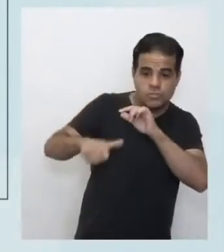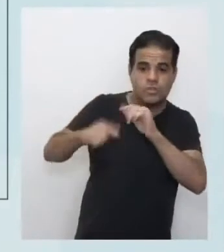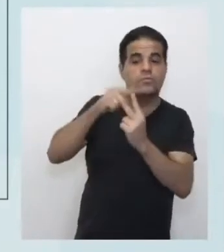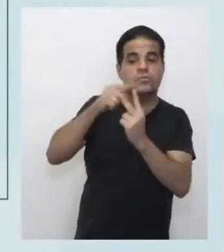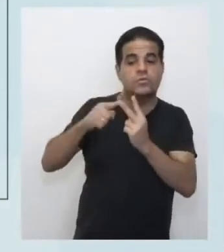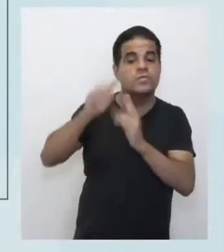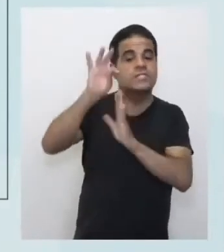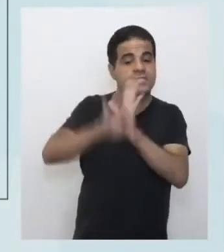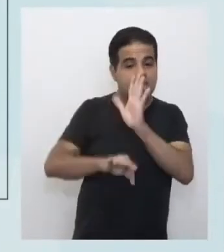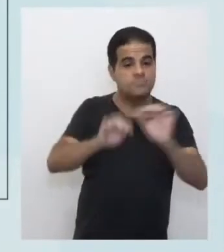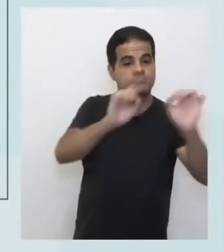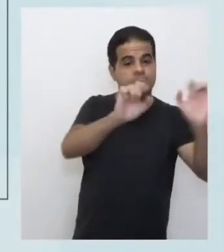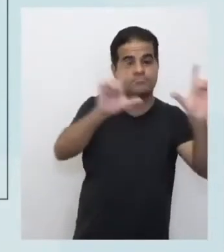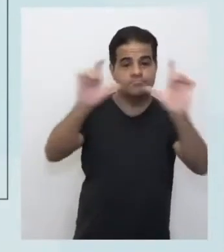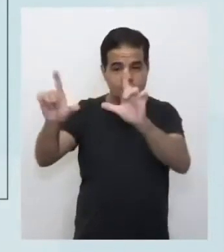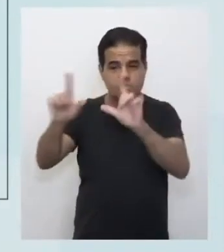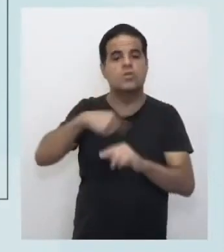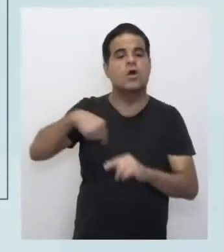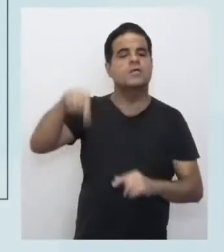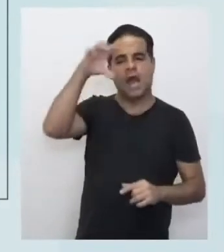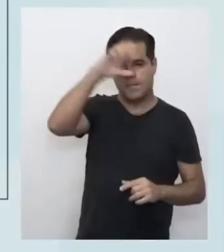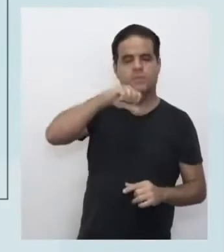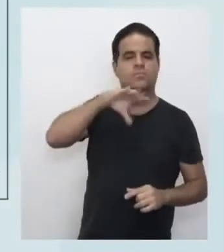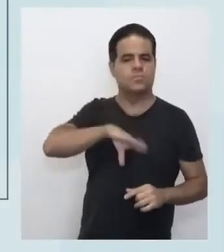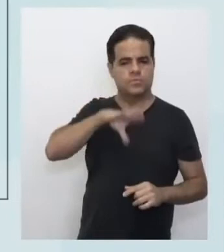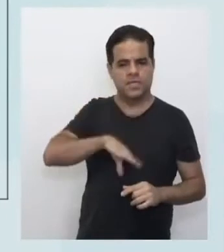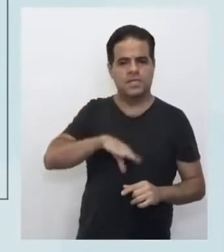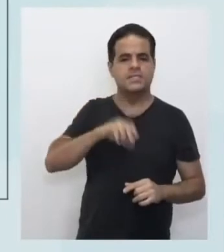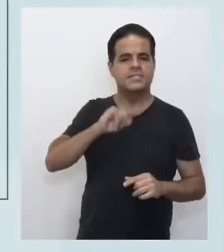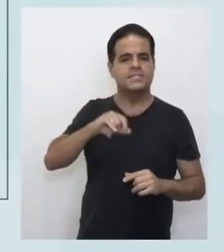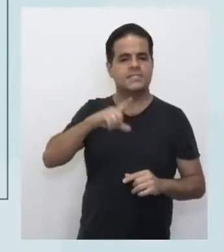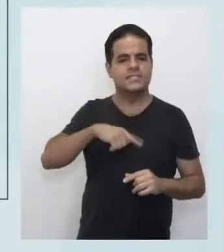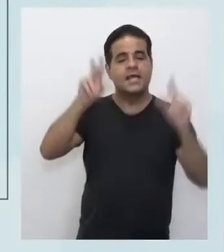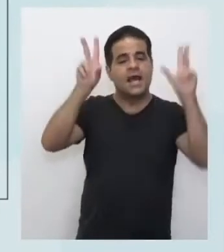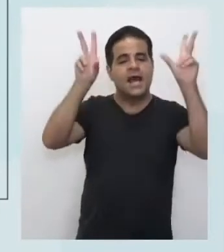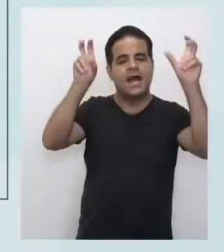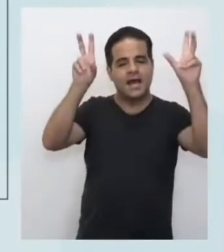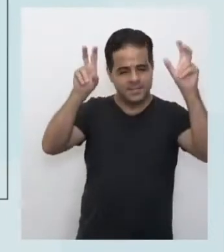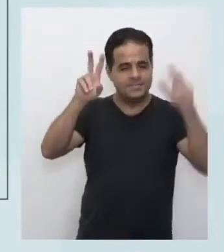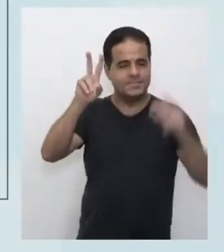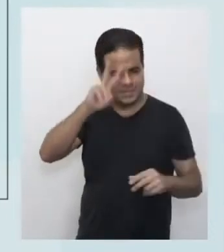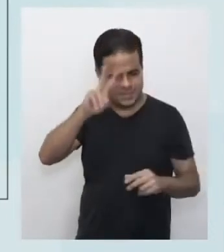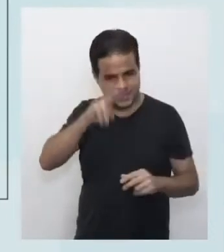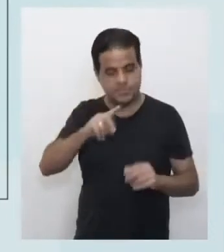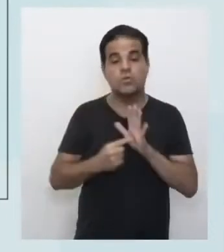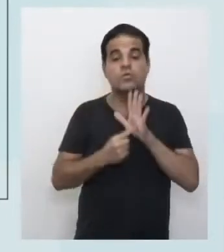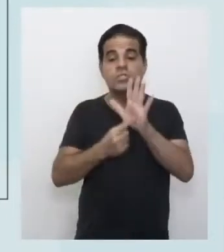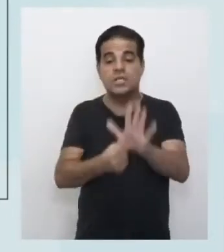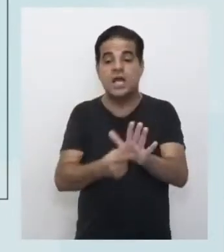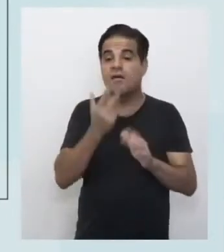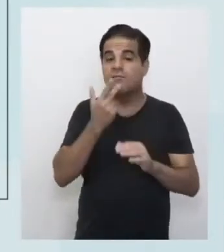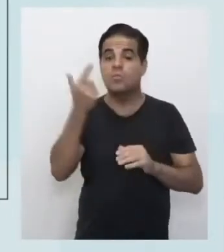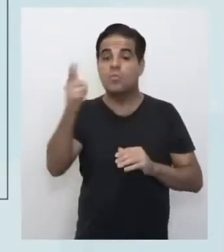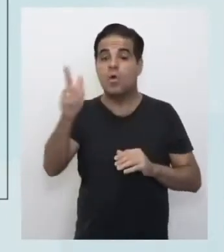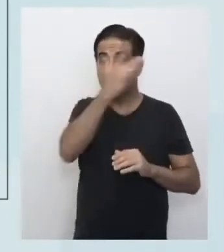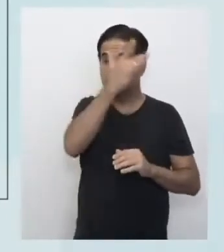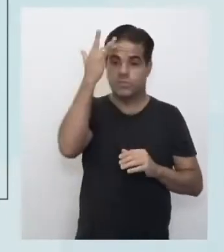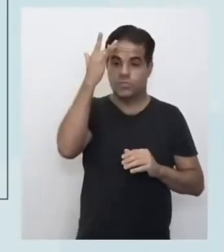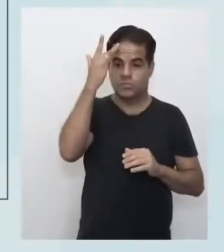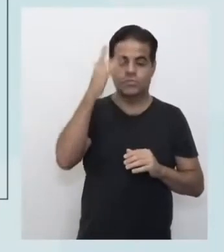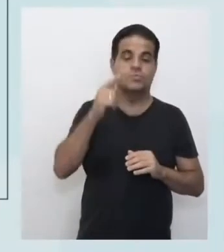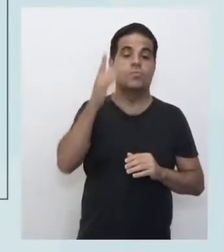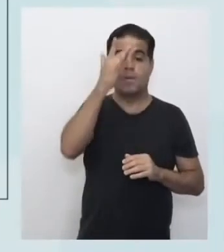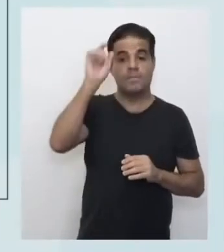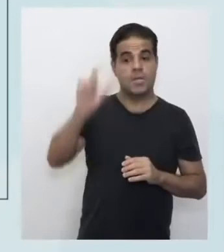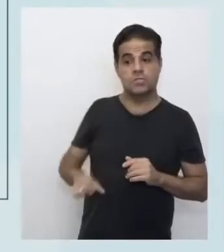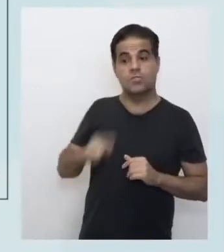textos estão ali. A gente aprendeu em português que normalmente quando tem aqueles sinais de aspas ali, né, Ed, eu estou indicando a fala de alguém. Então alguém está falando